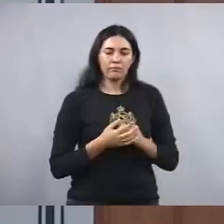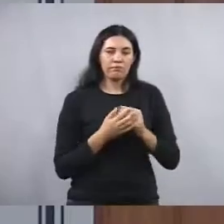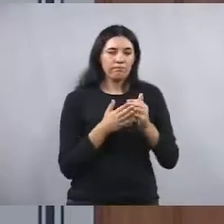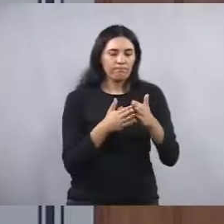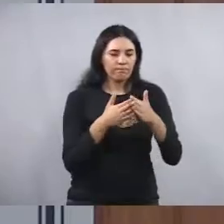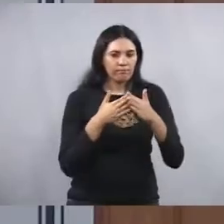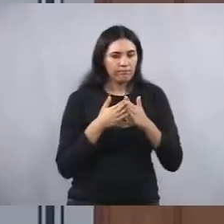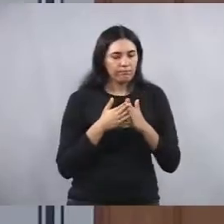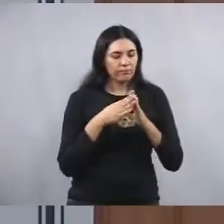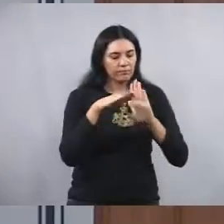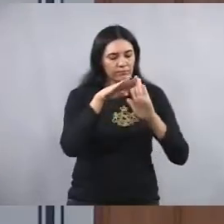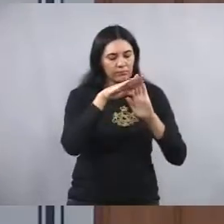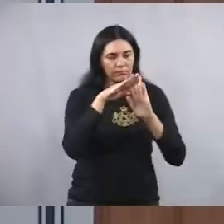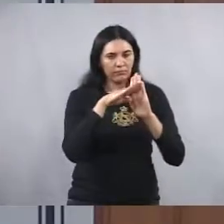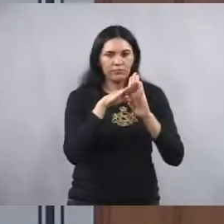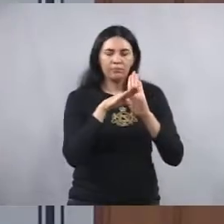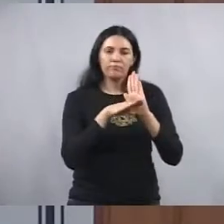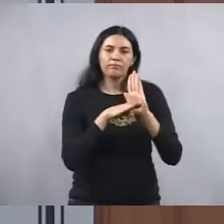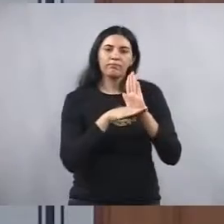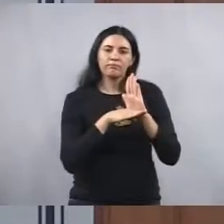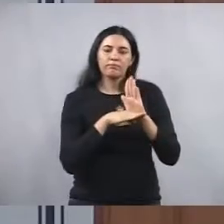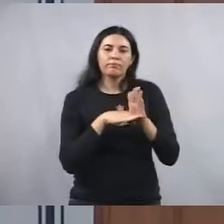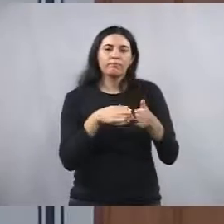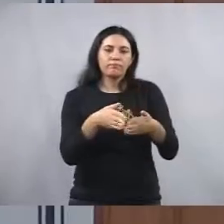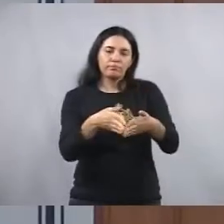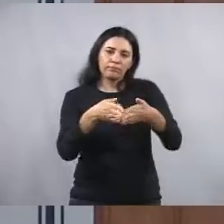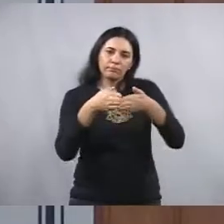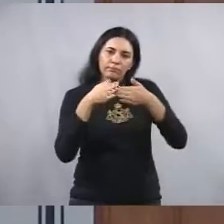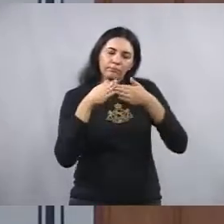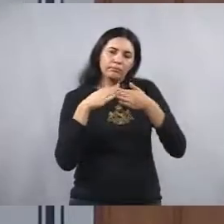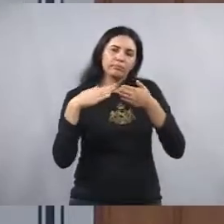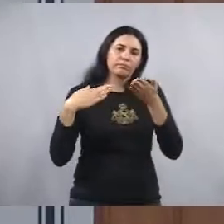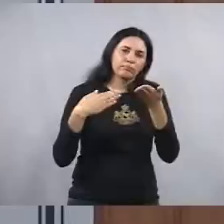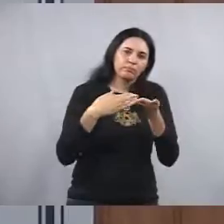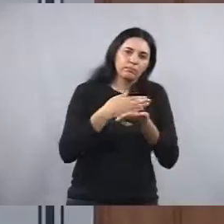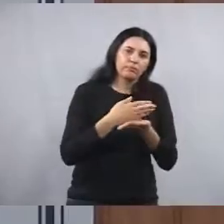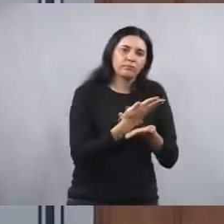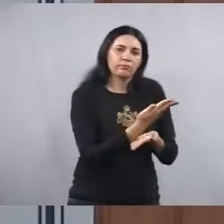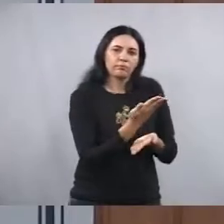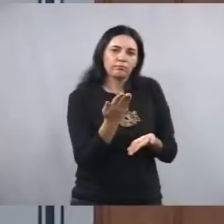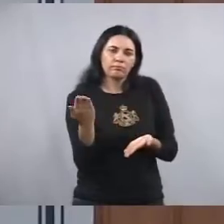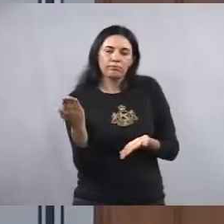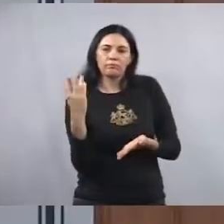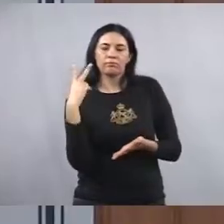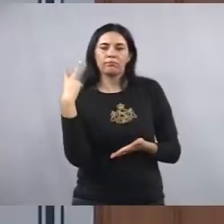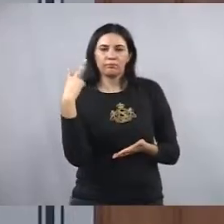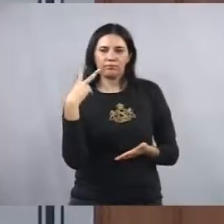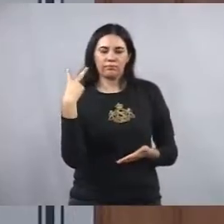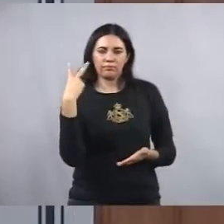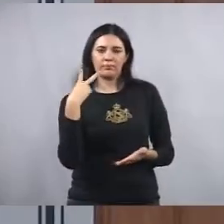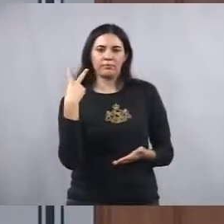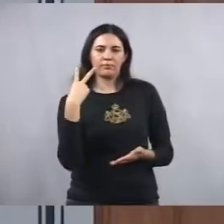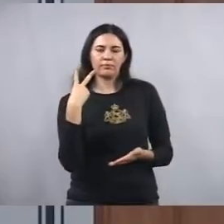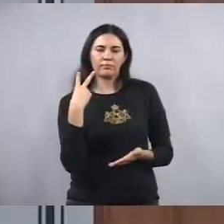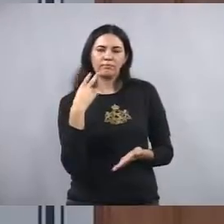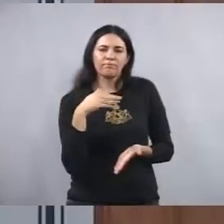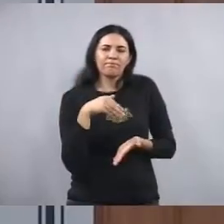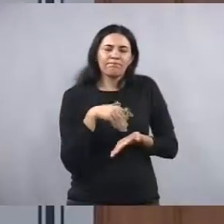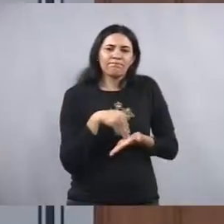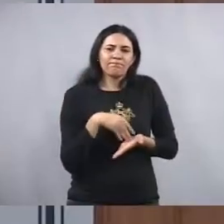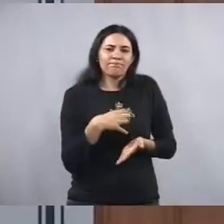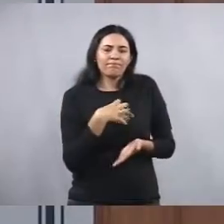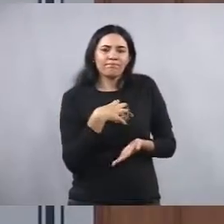na pauta logicamente pedindo pedindo aprovação dos Senhores vereadores até no